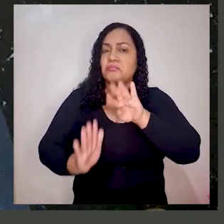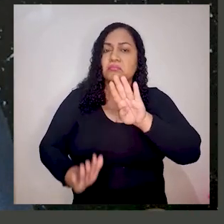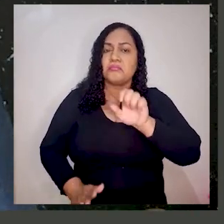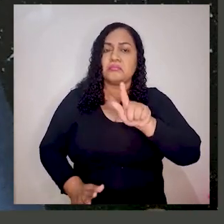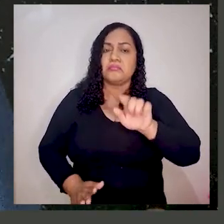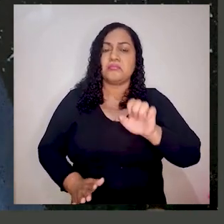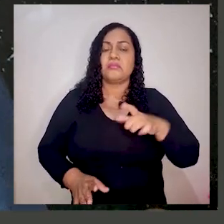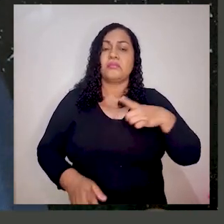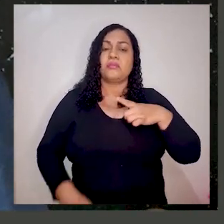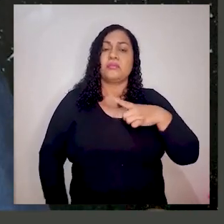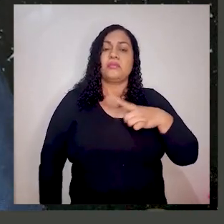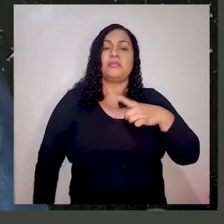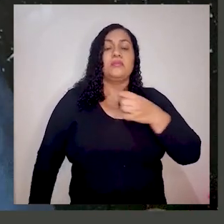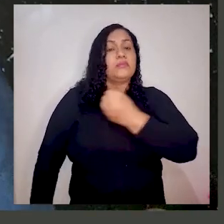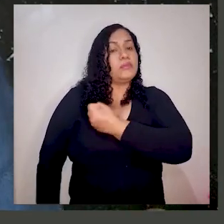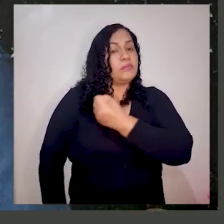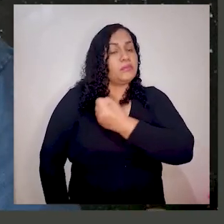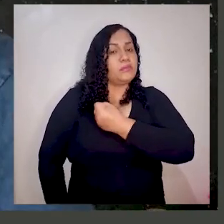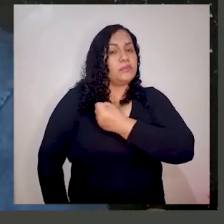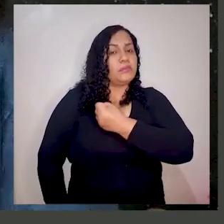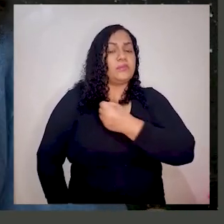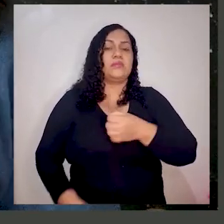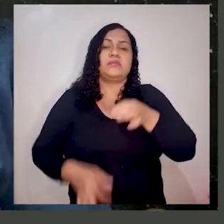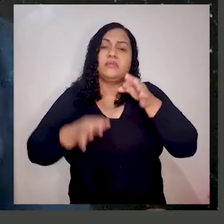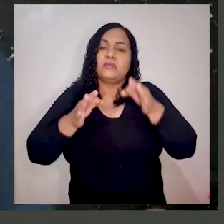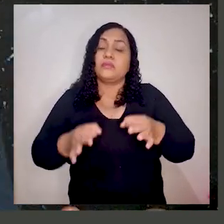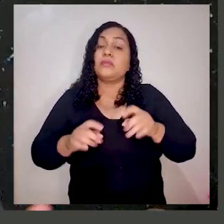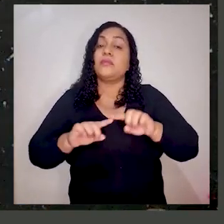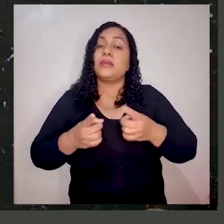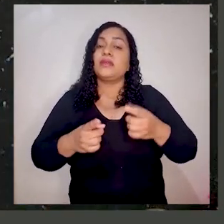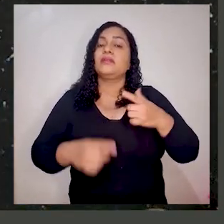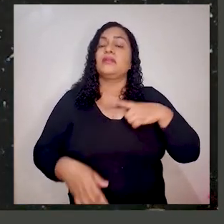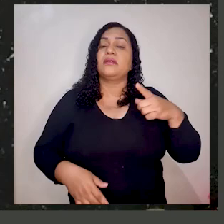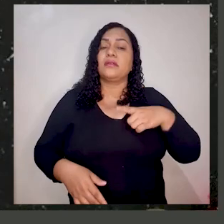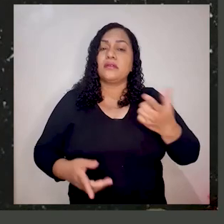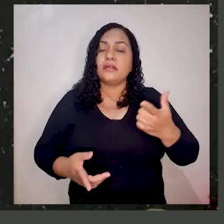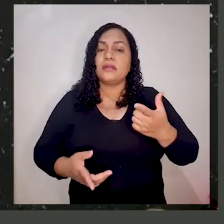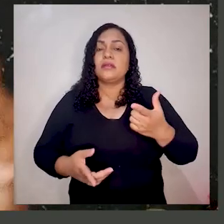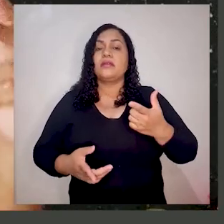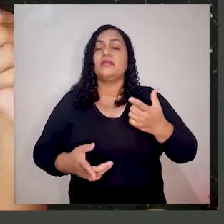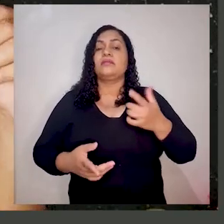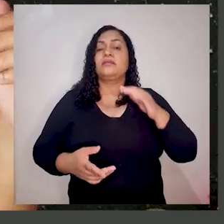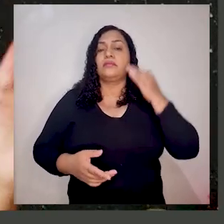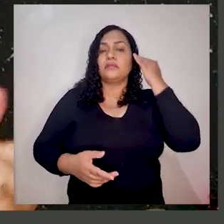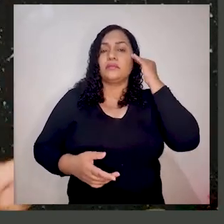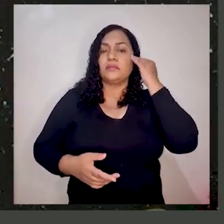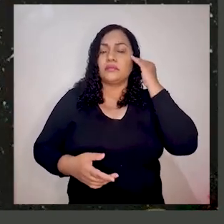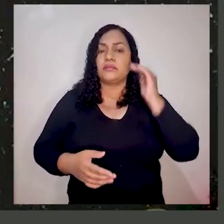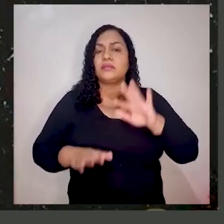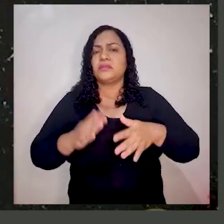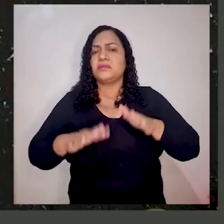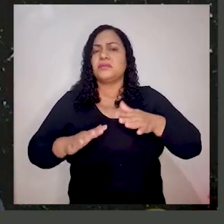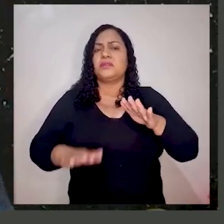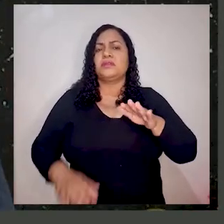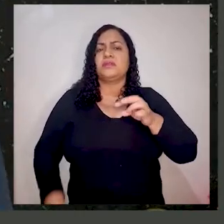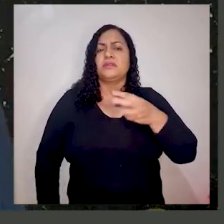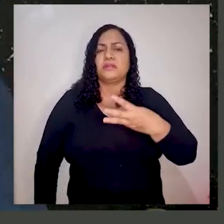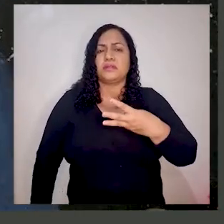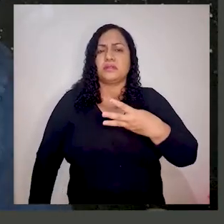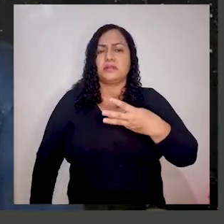um número específico, mas já temos aí algumas mensurações que já falam que Imperatriz está na casa aí